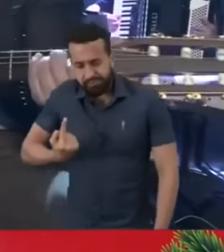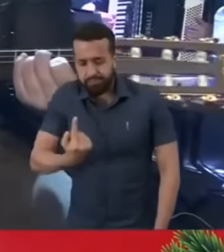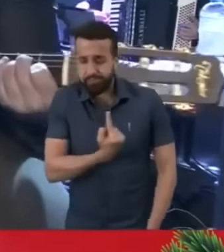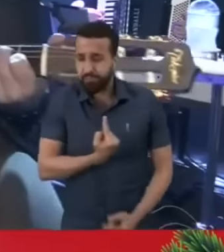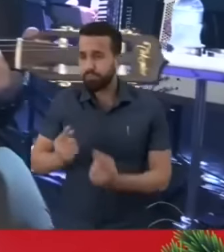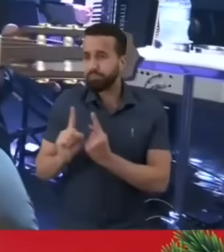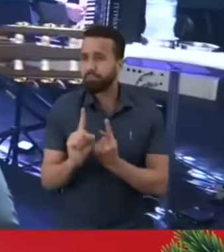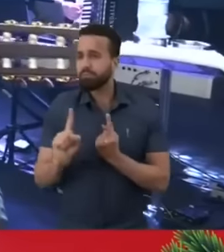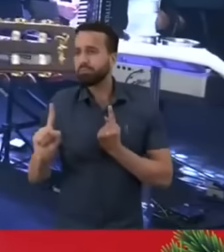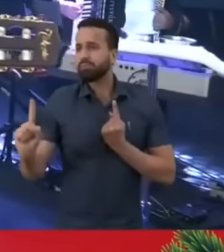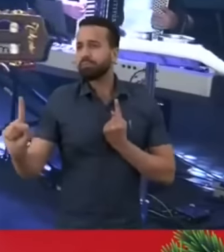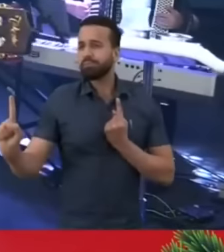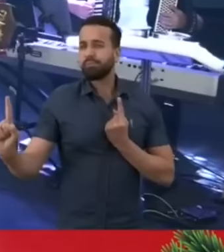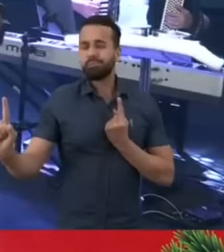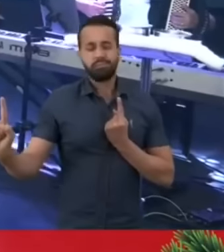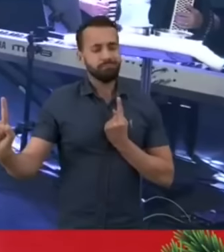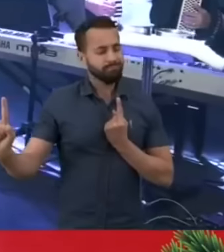sós,